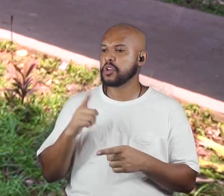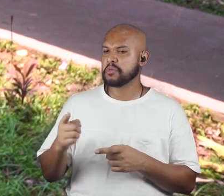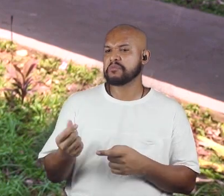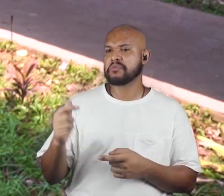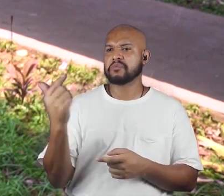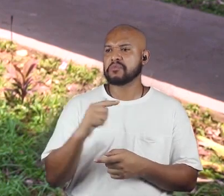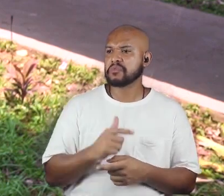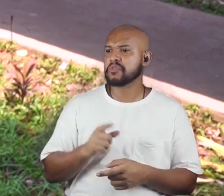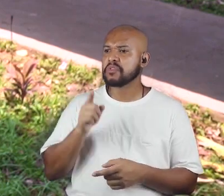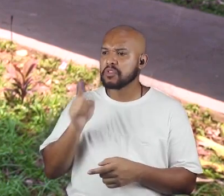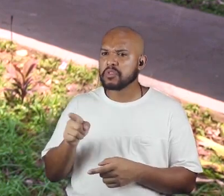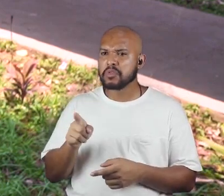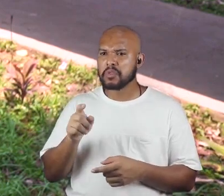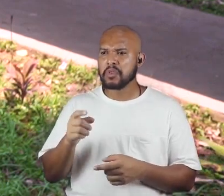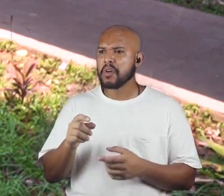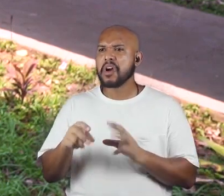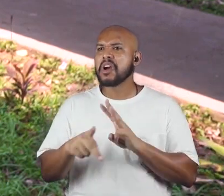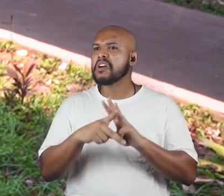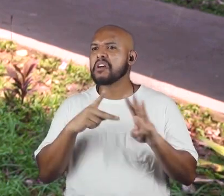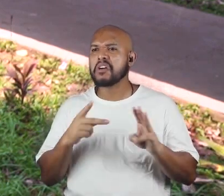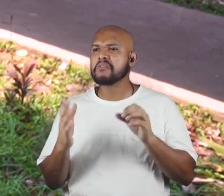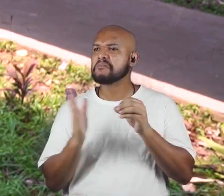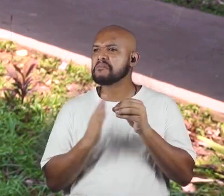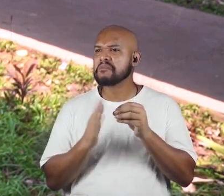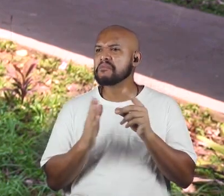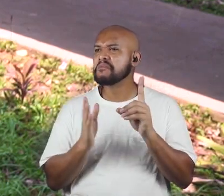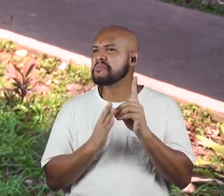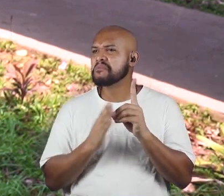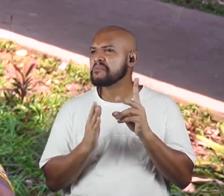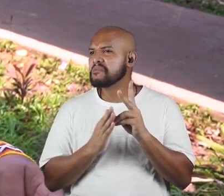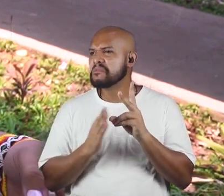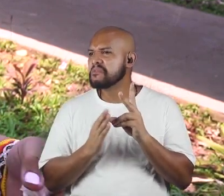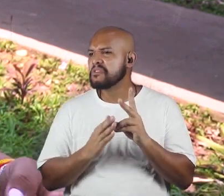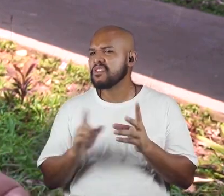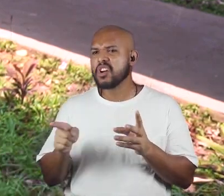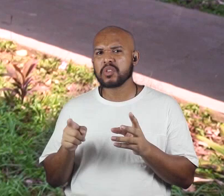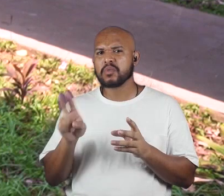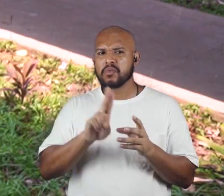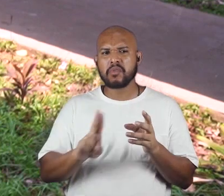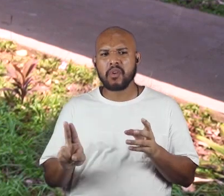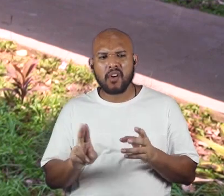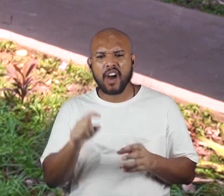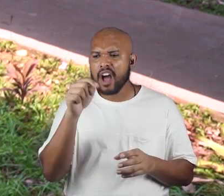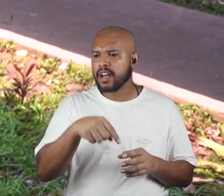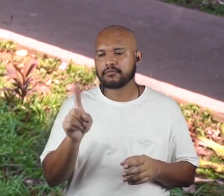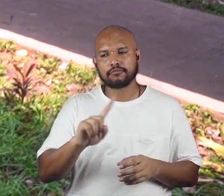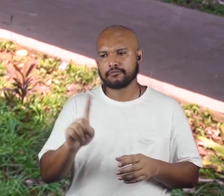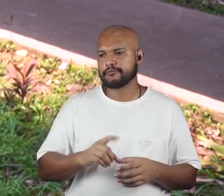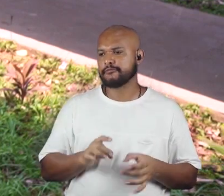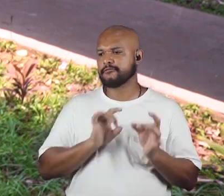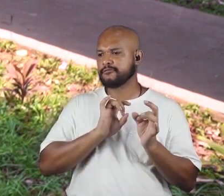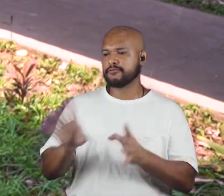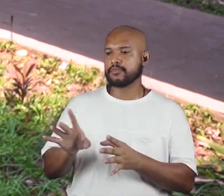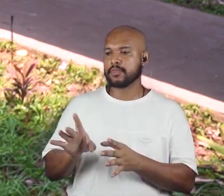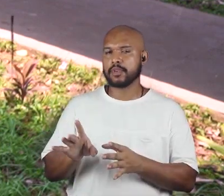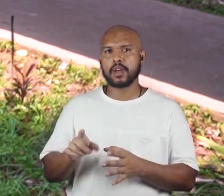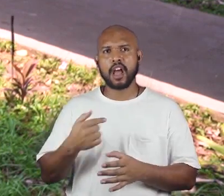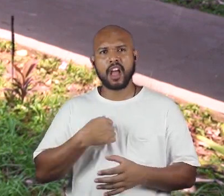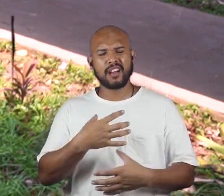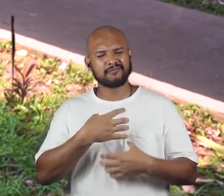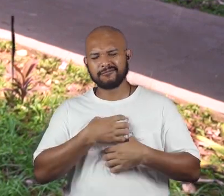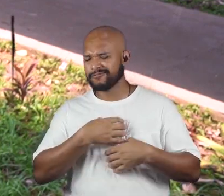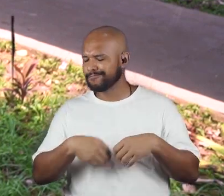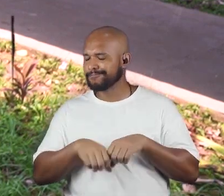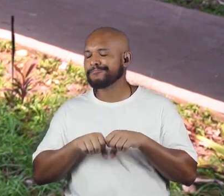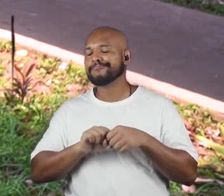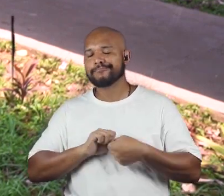indígena, meu lugar não era ali também, na universidade. Então, são várias palavras que machucam, muito.